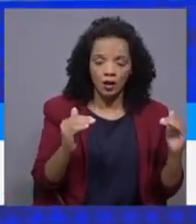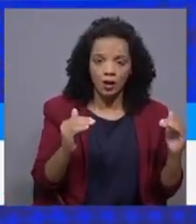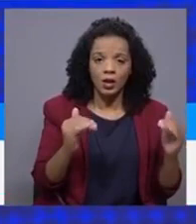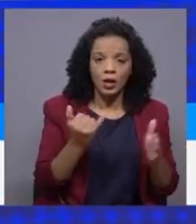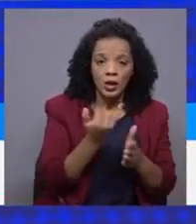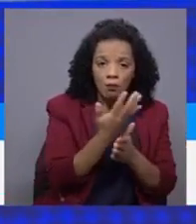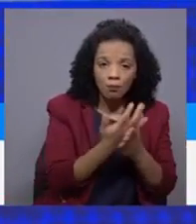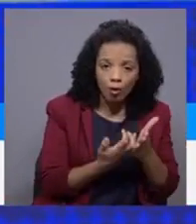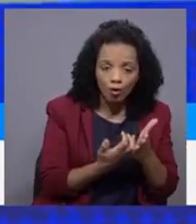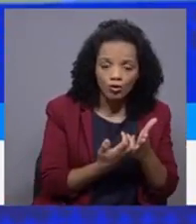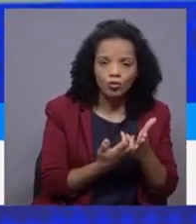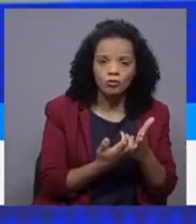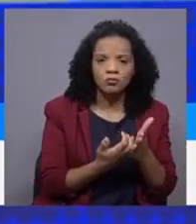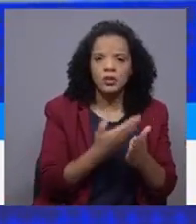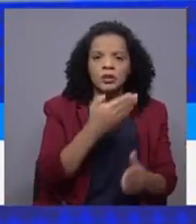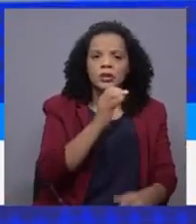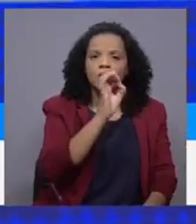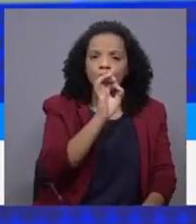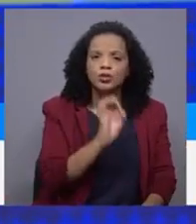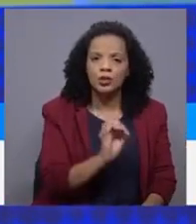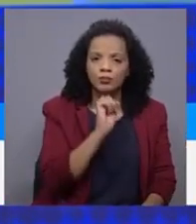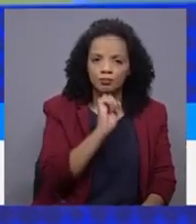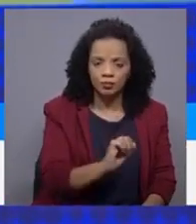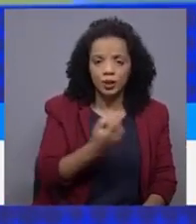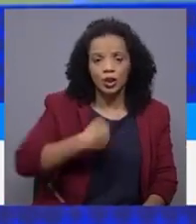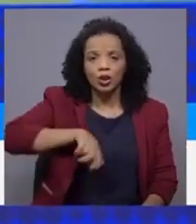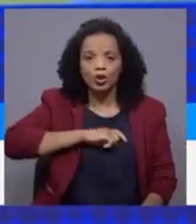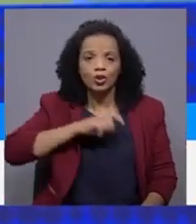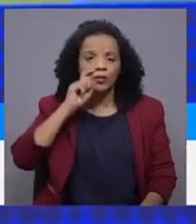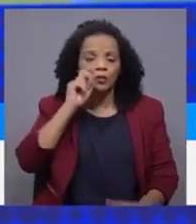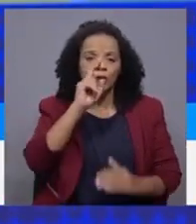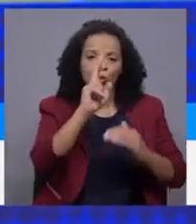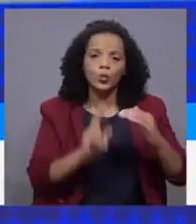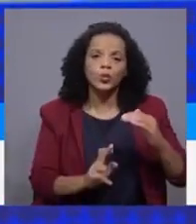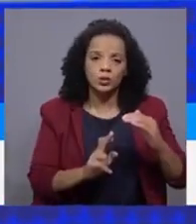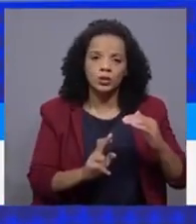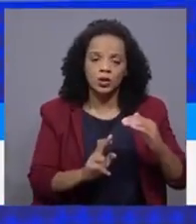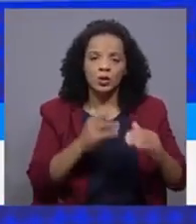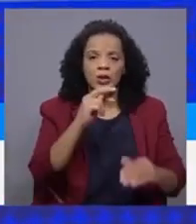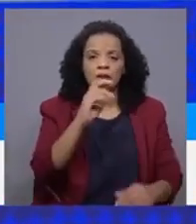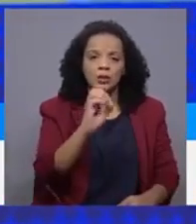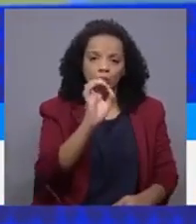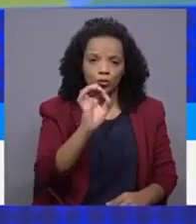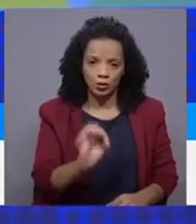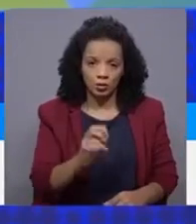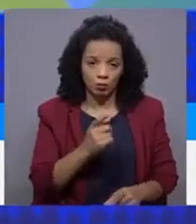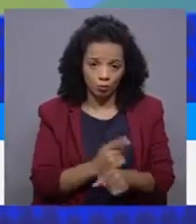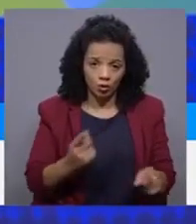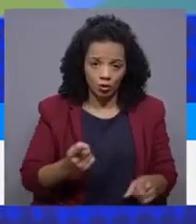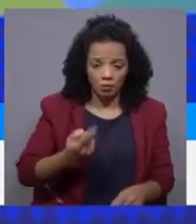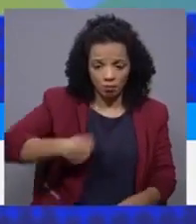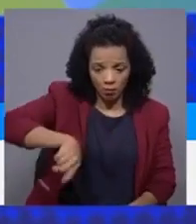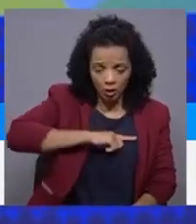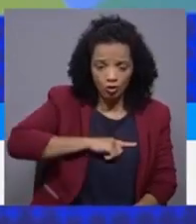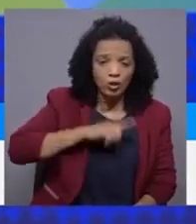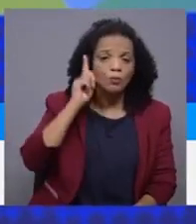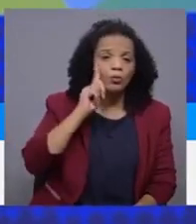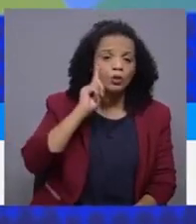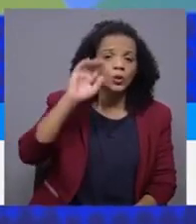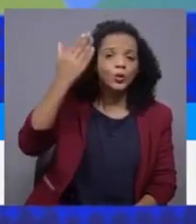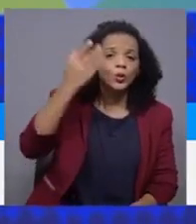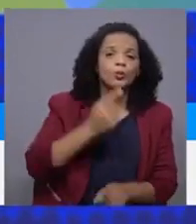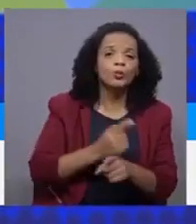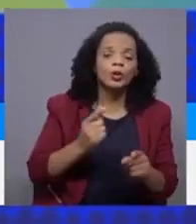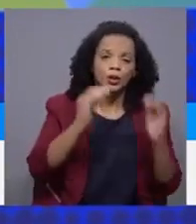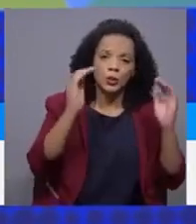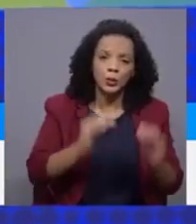é sensivelmente 60% das faturas. Nós defendemos uma redução para 30%. Porquê? Nós entendemos que é fundamental para